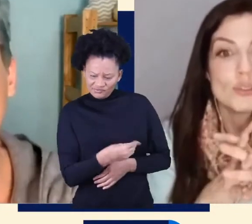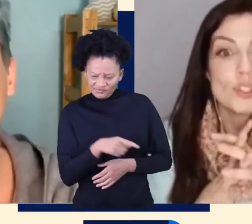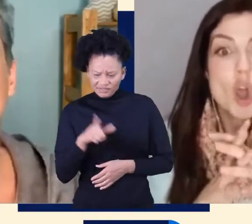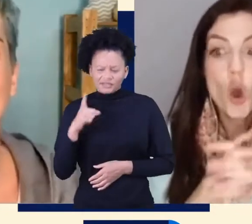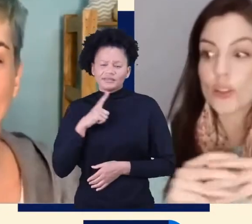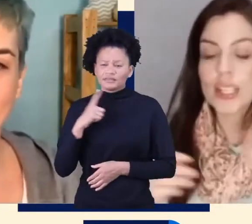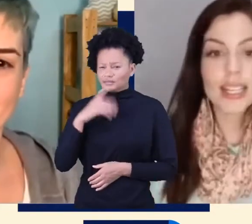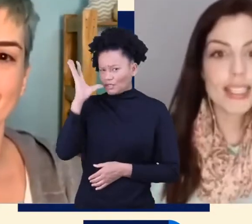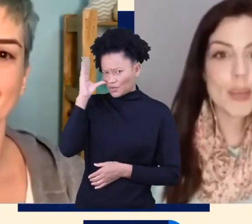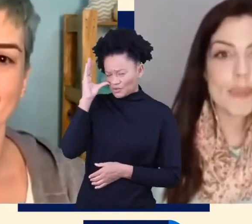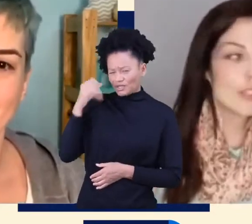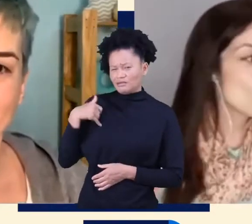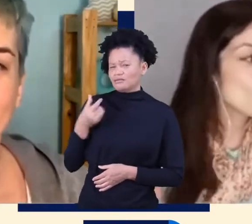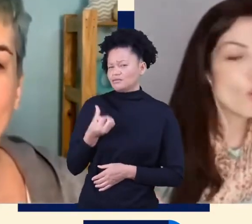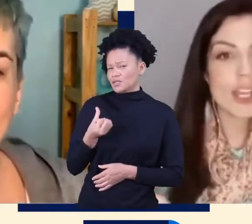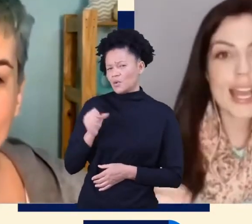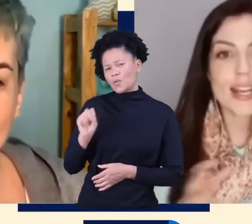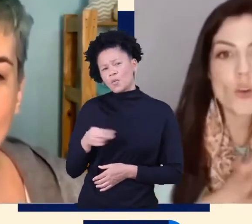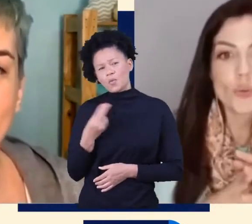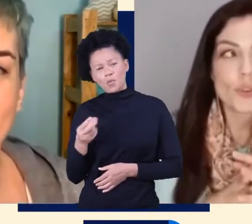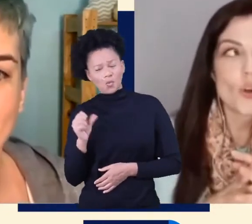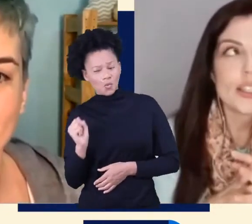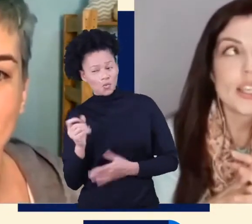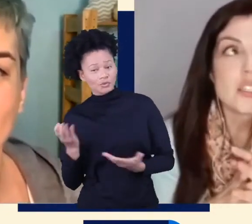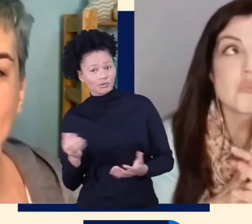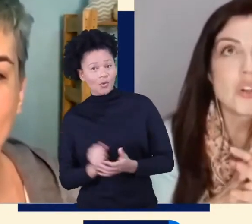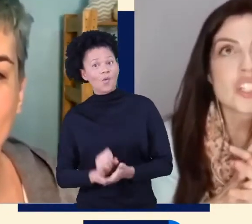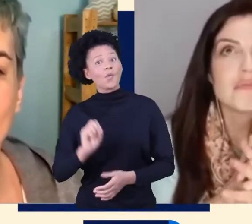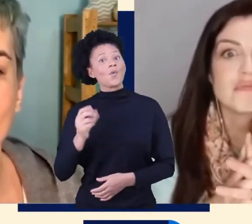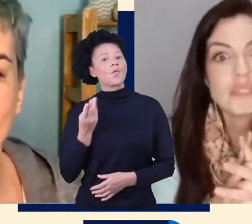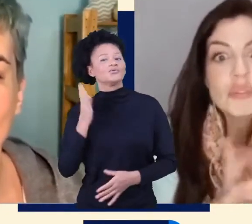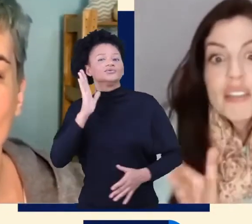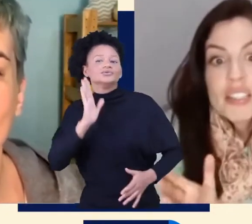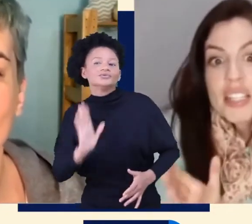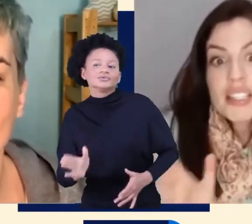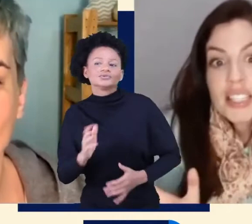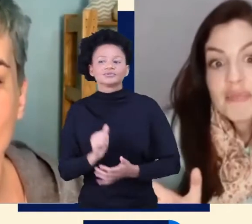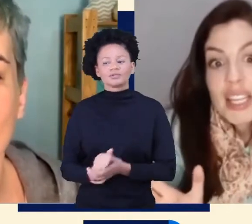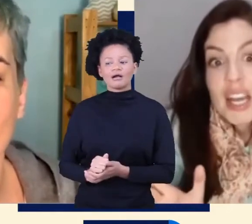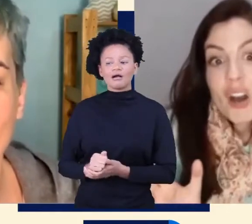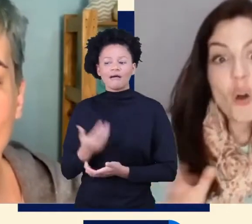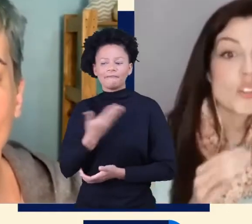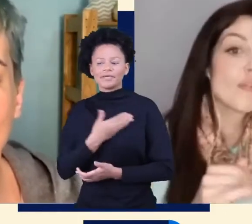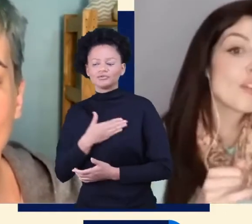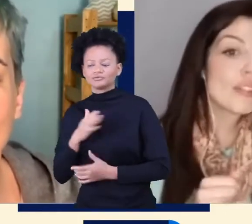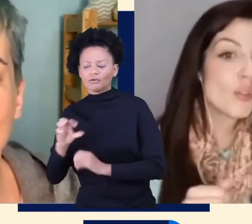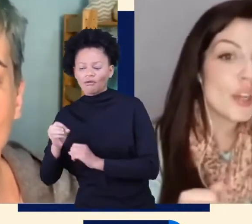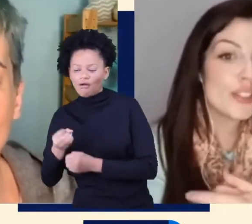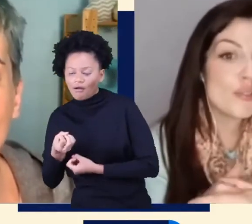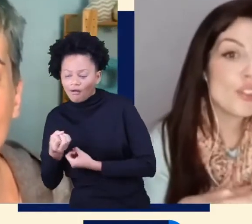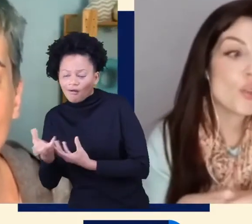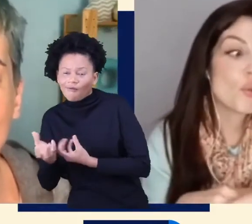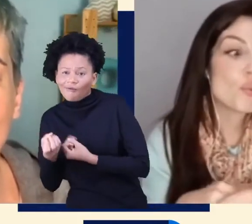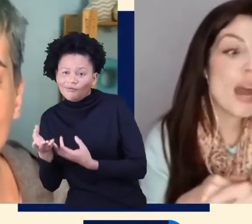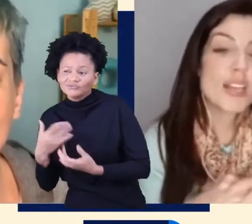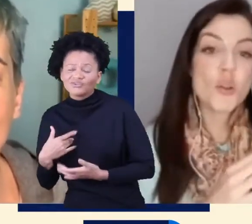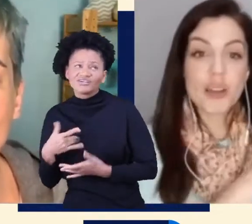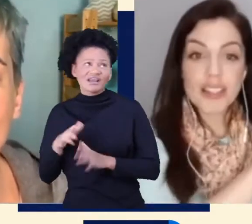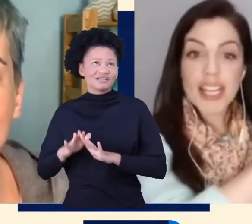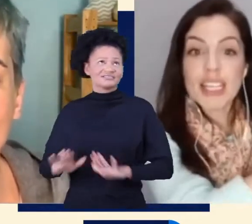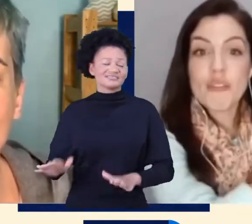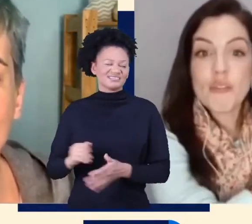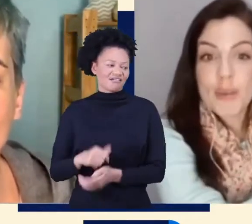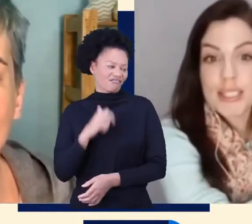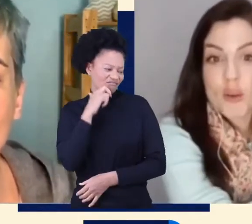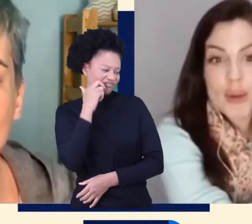8 anos? Ou será que, de repente, algum colega contou e eles, poxa, não deve ser assim? Ou tiveram vergonha de dividir com os pais, ou